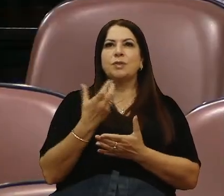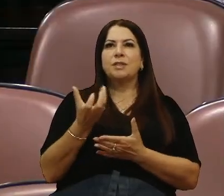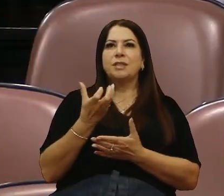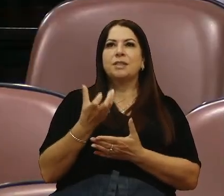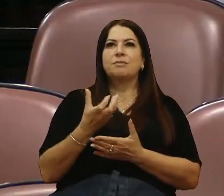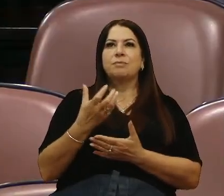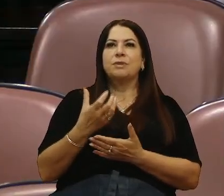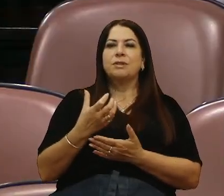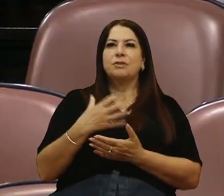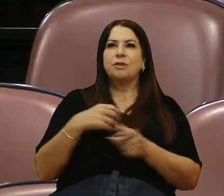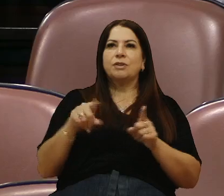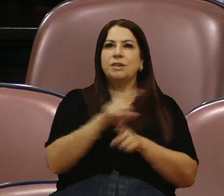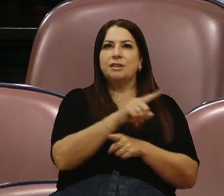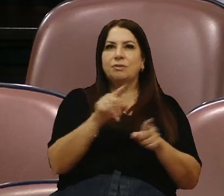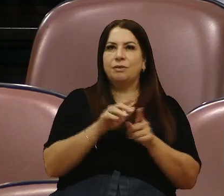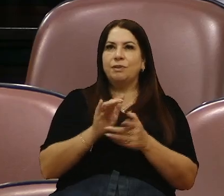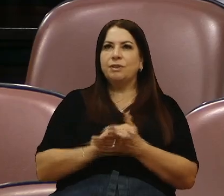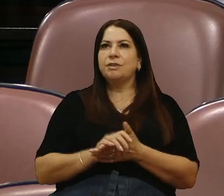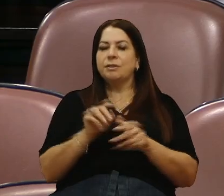de uma maneira muito